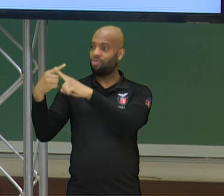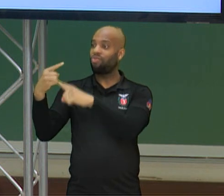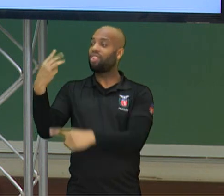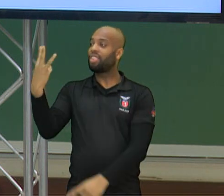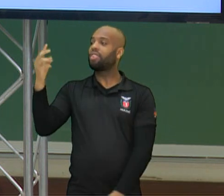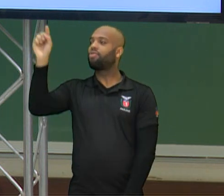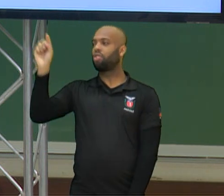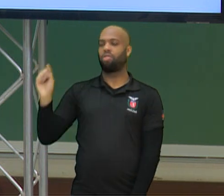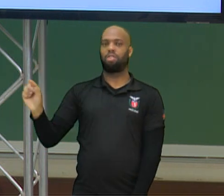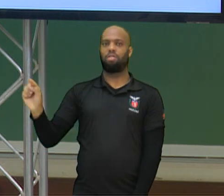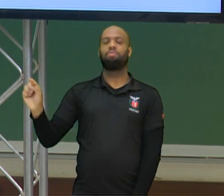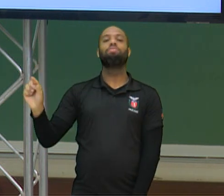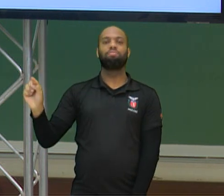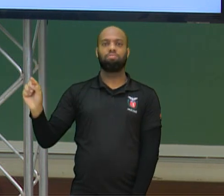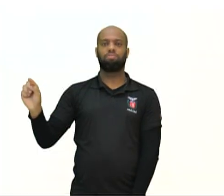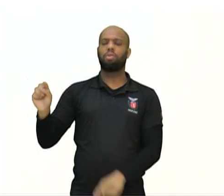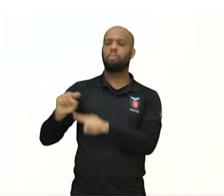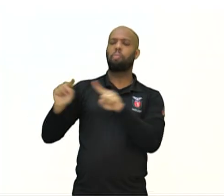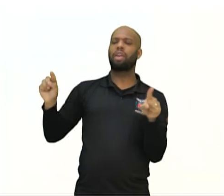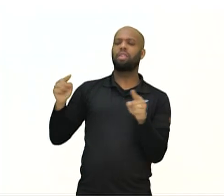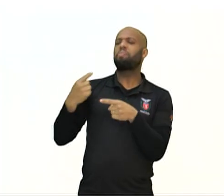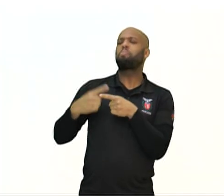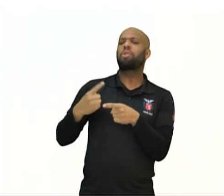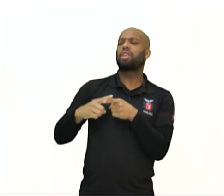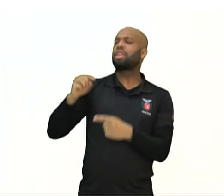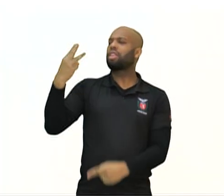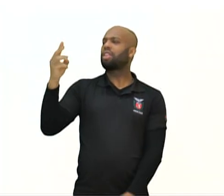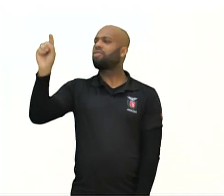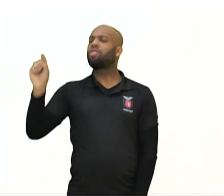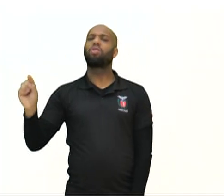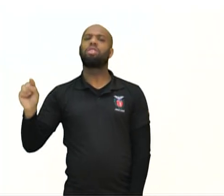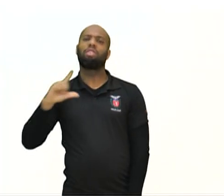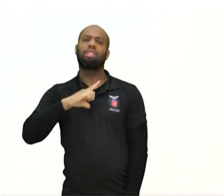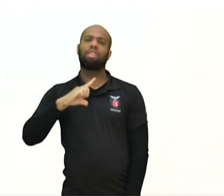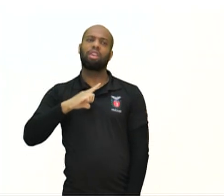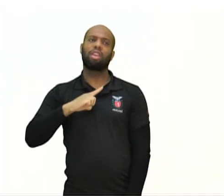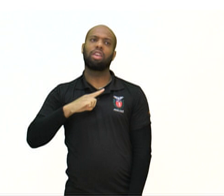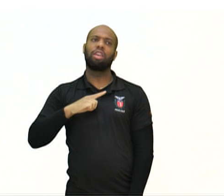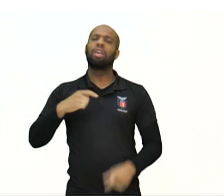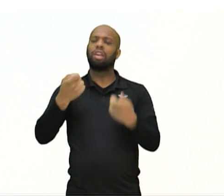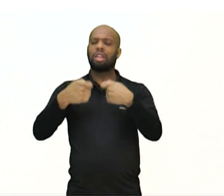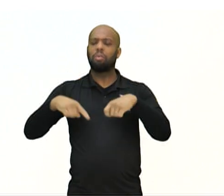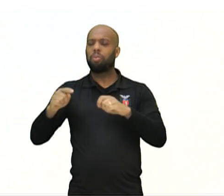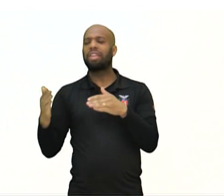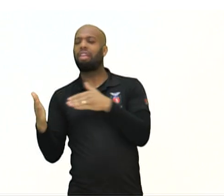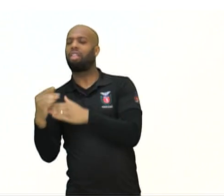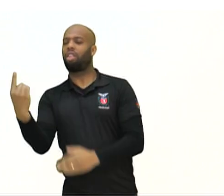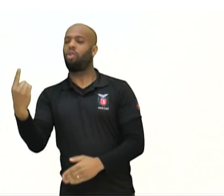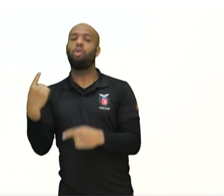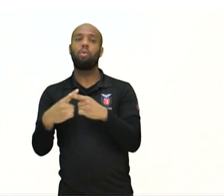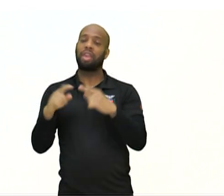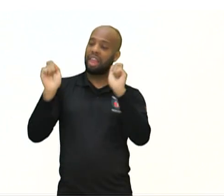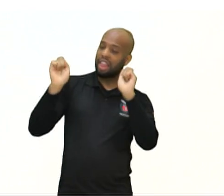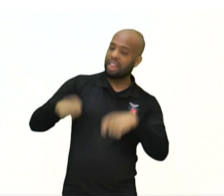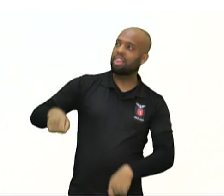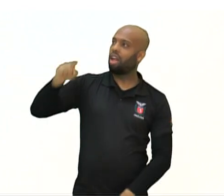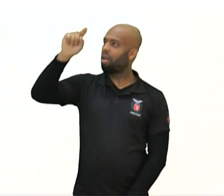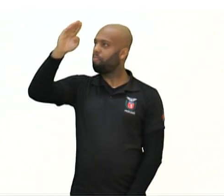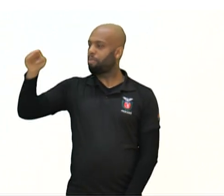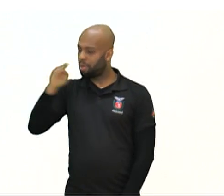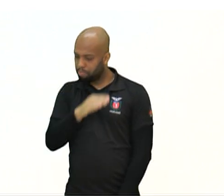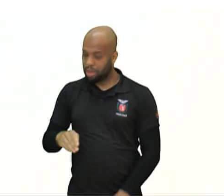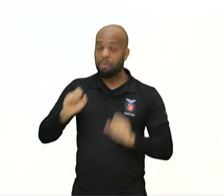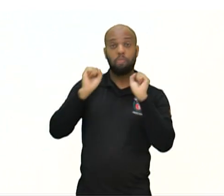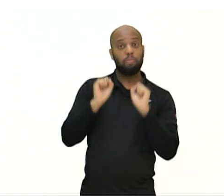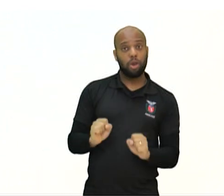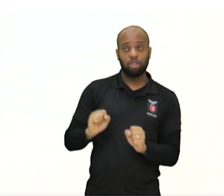vezes 3 fatorial. Mas por que 3 fatorial? Não precisa eu reduzi-lo até 1, por quê? Porque eu posso